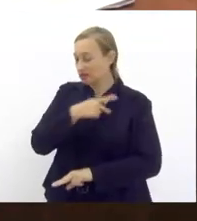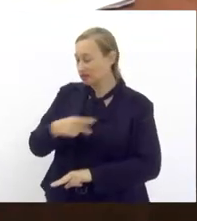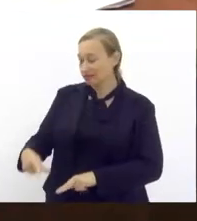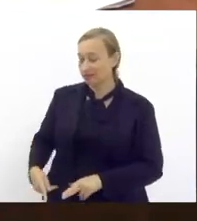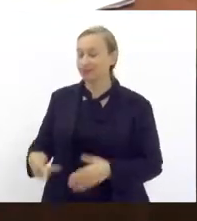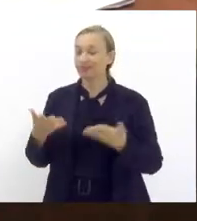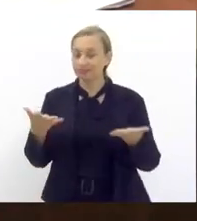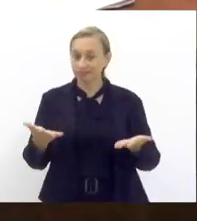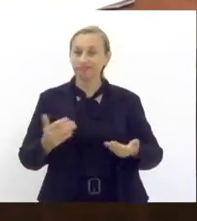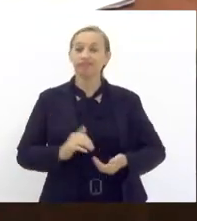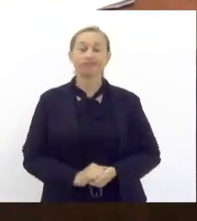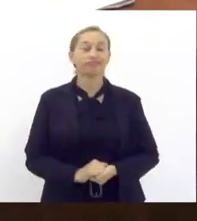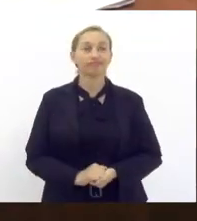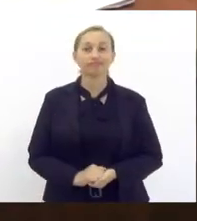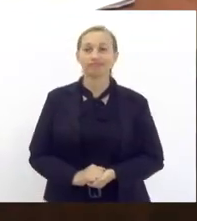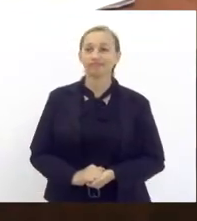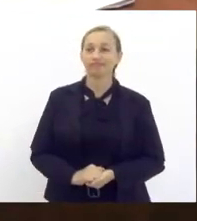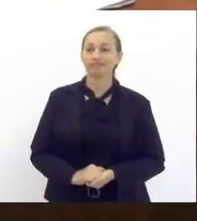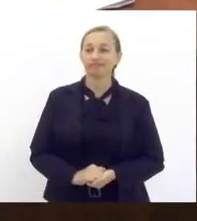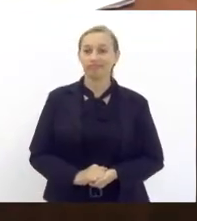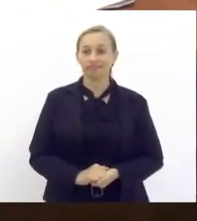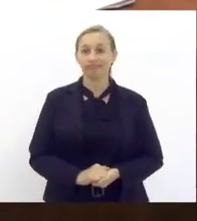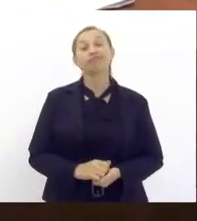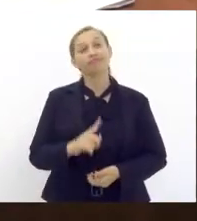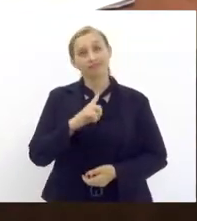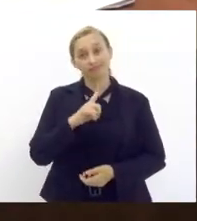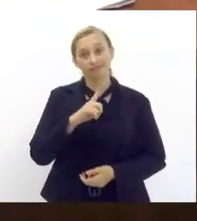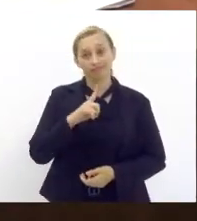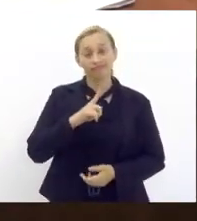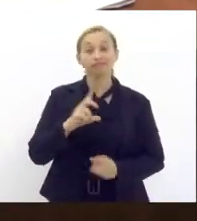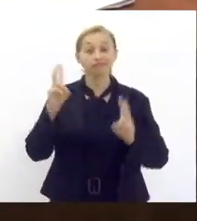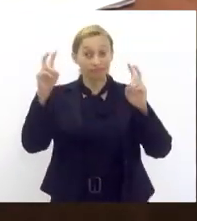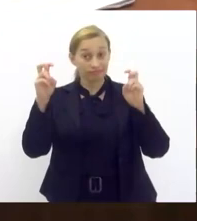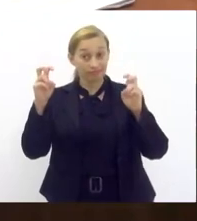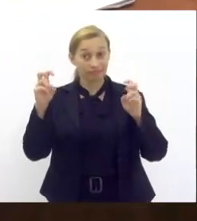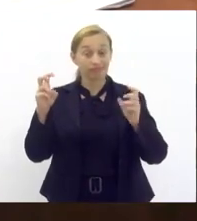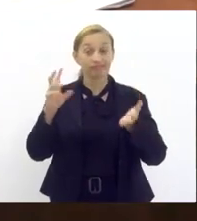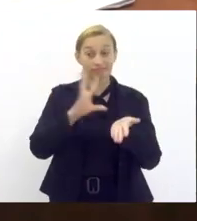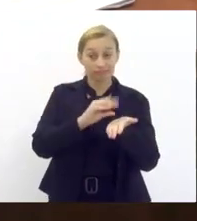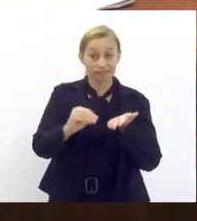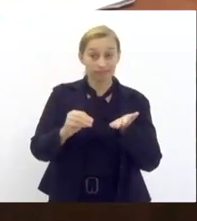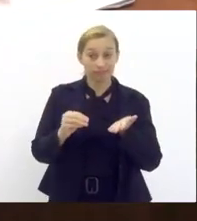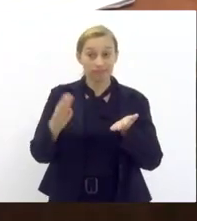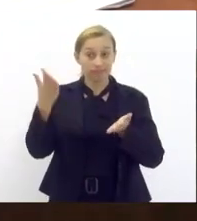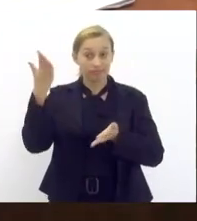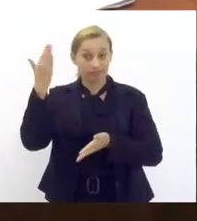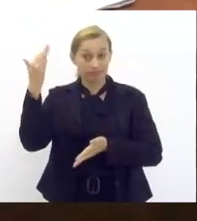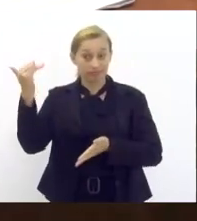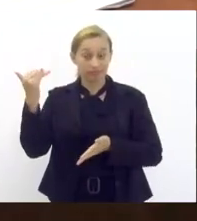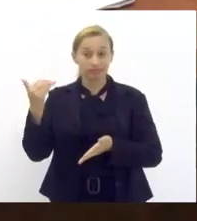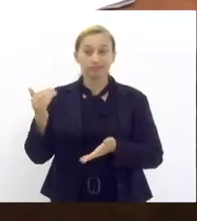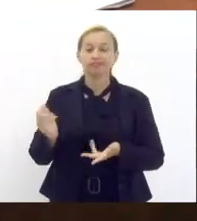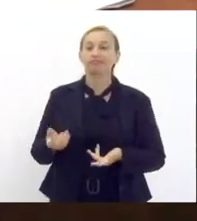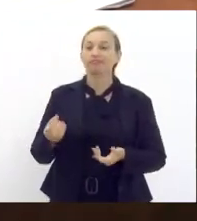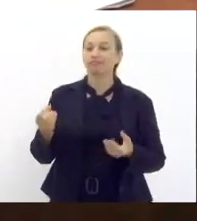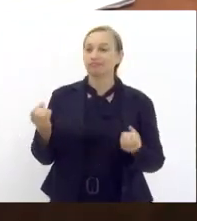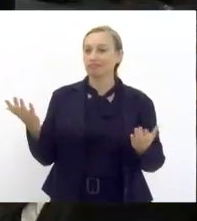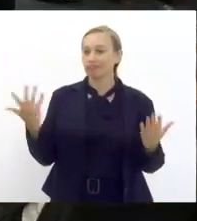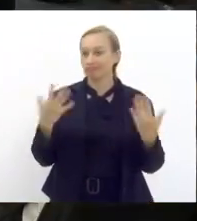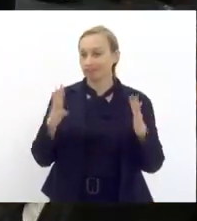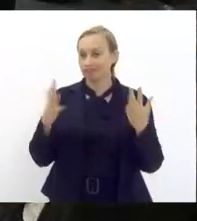essa sessão hoje, tão polêmica, tá? Porque temos polêmica hoje na pauta. Parabéns, está sumindo na cadeira, mas é belíssima,